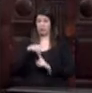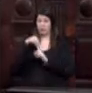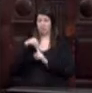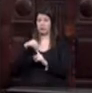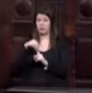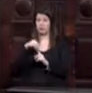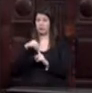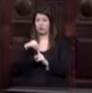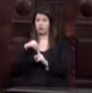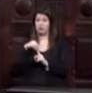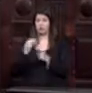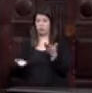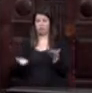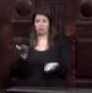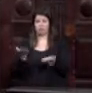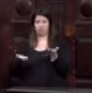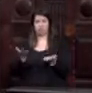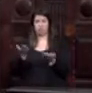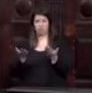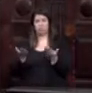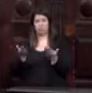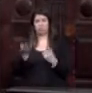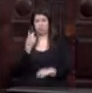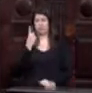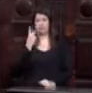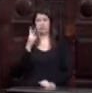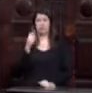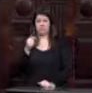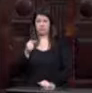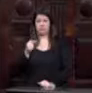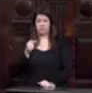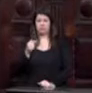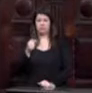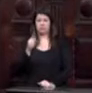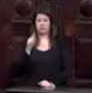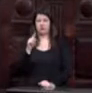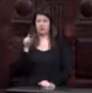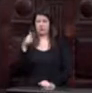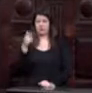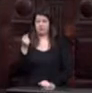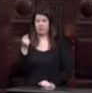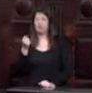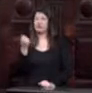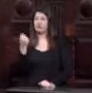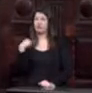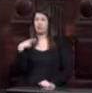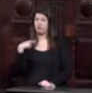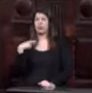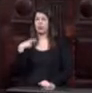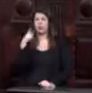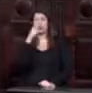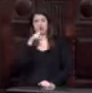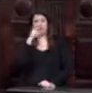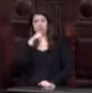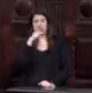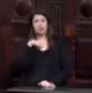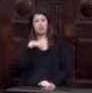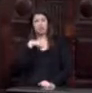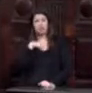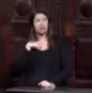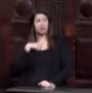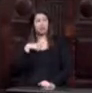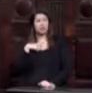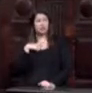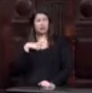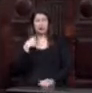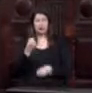referente ao balanço de 17 e seguinte, como garantia ano a ano